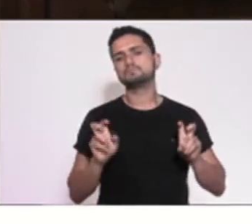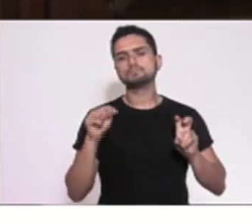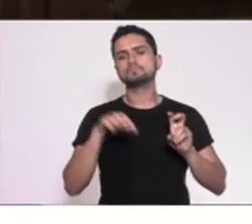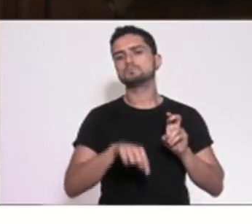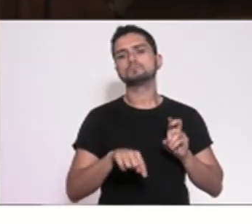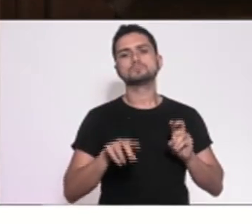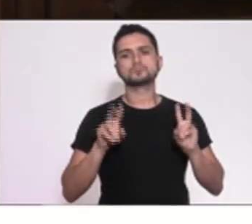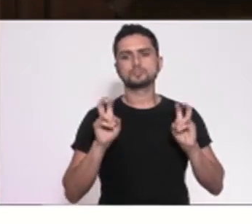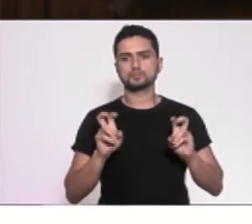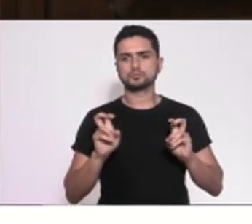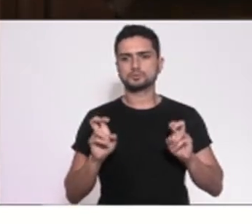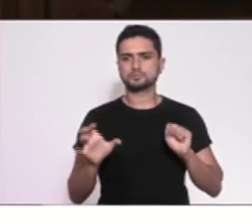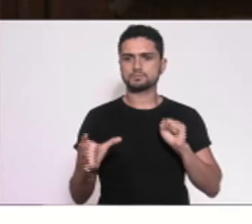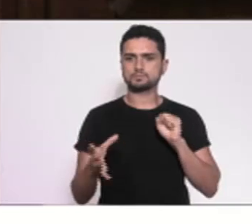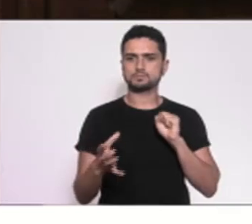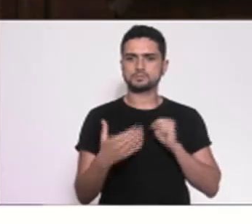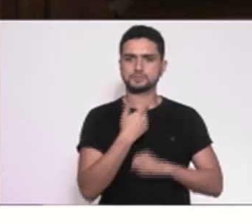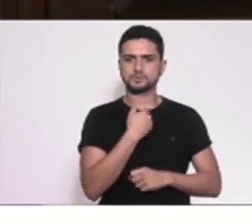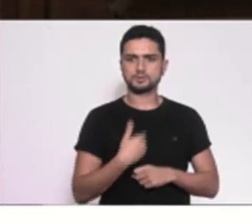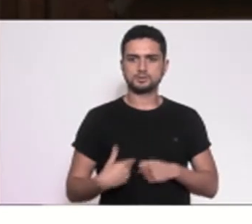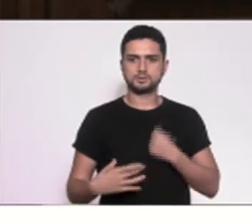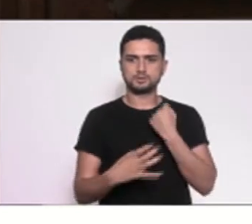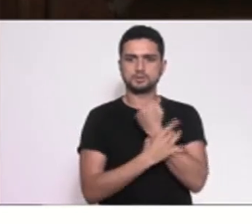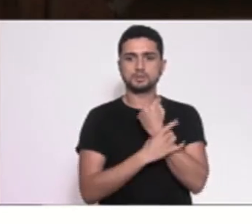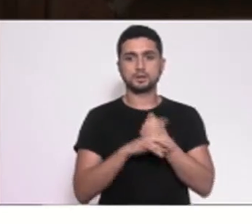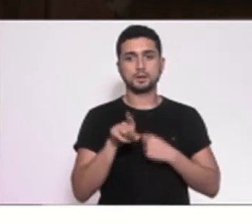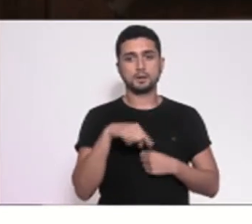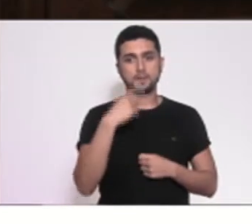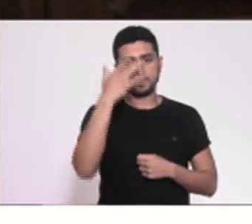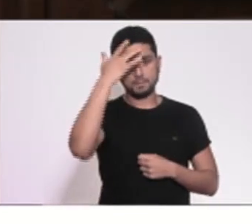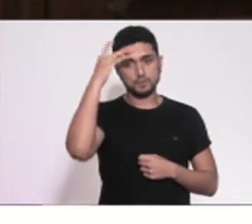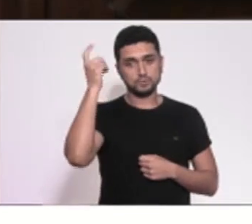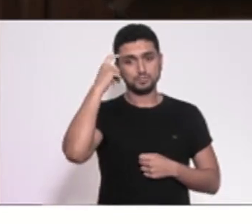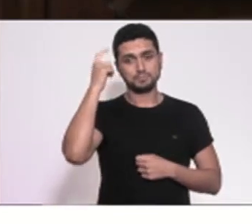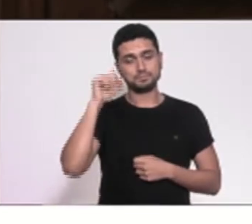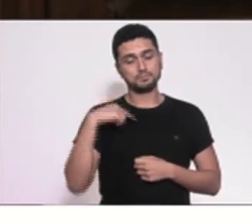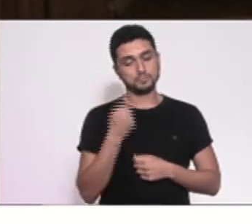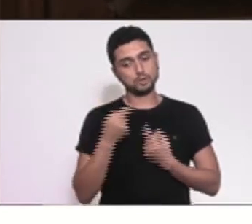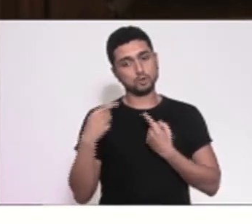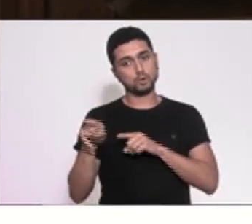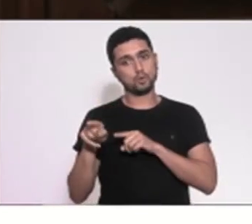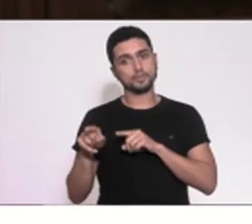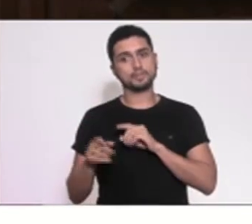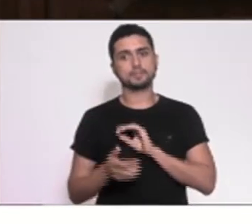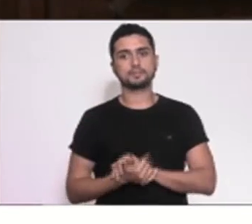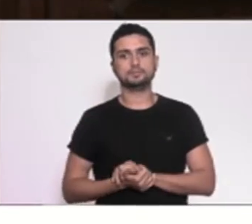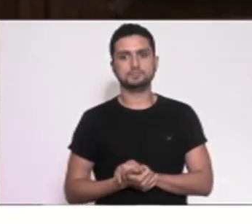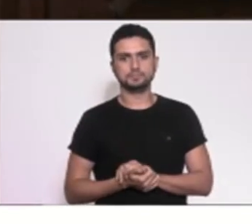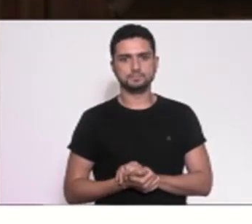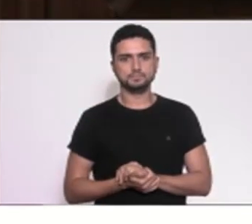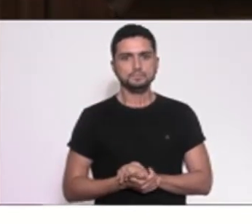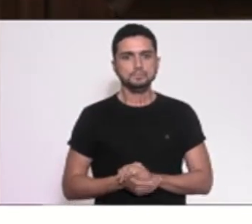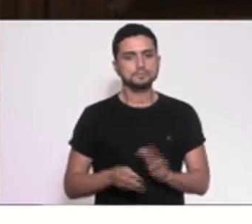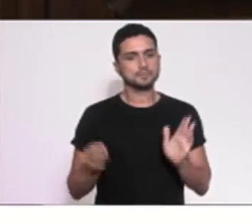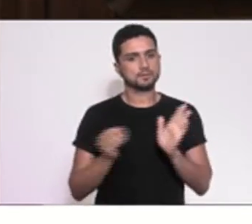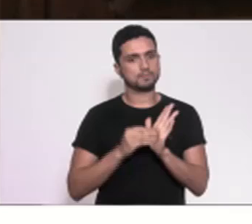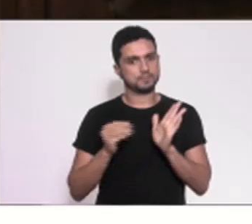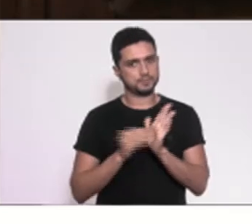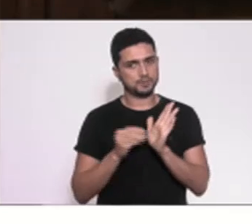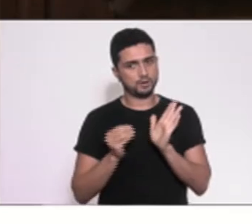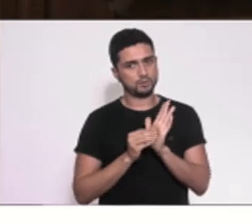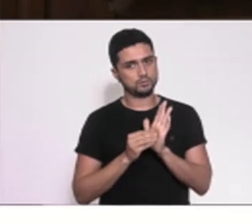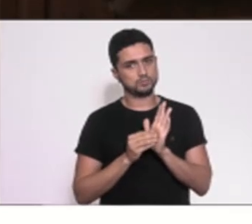contra a política pública de segurança, é contra toda e qualquer falta de prevenção,